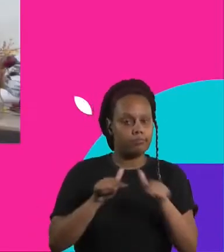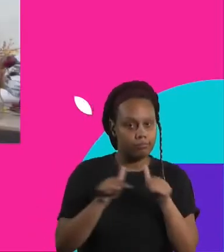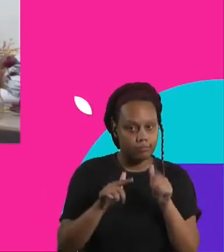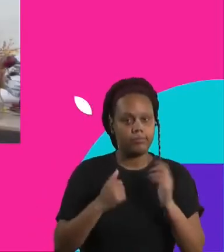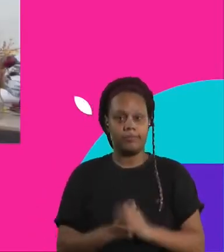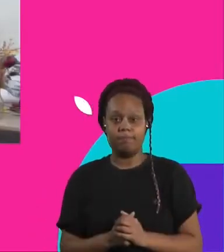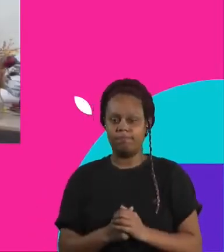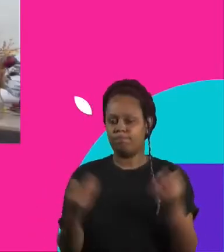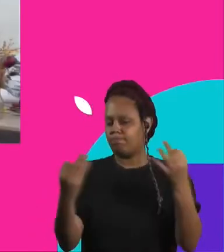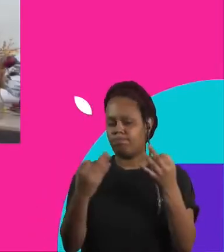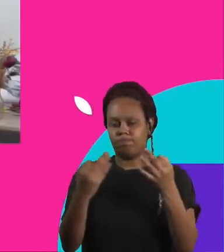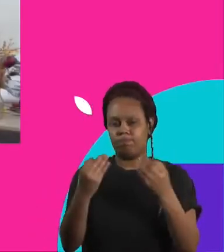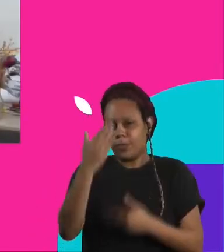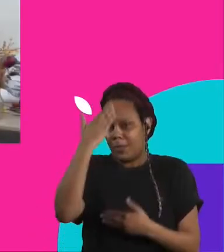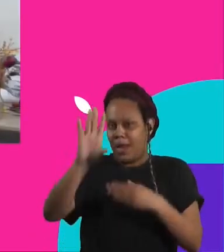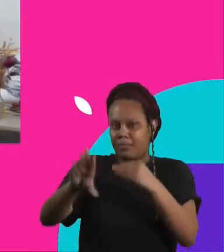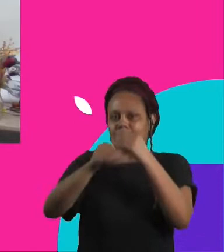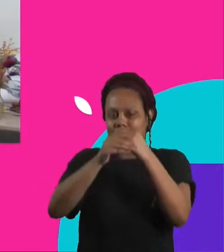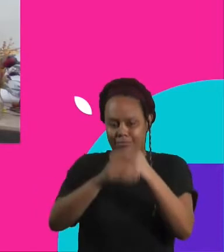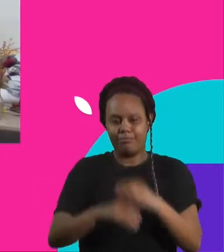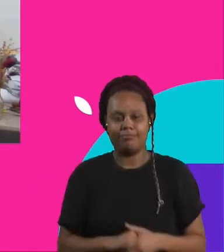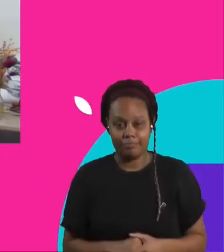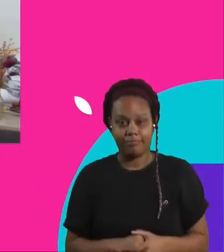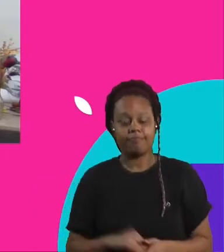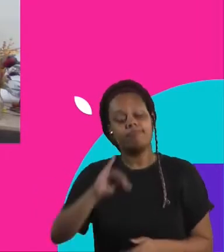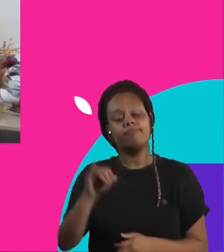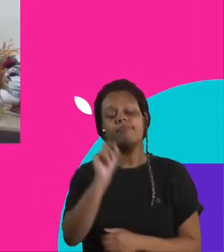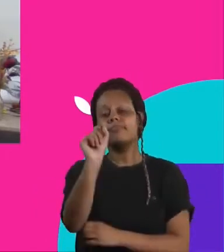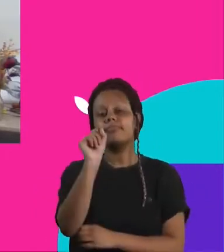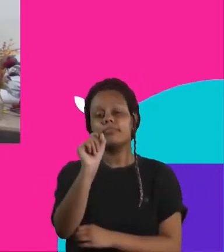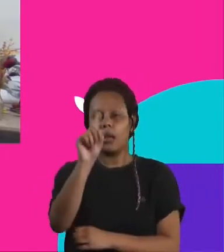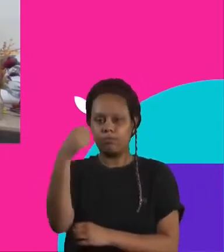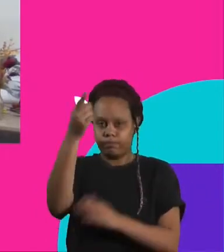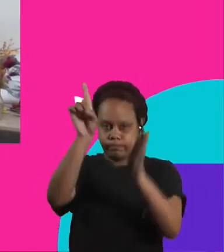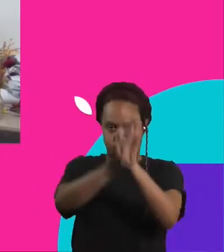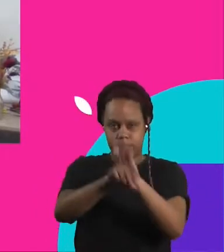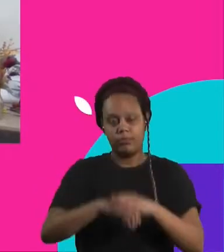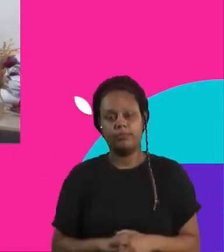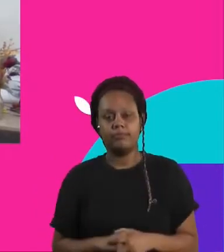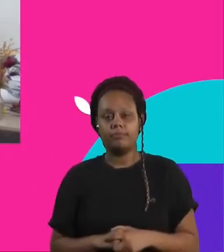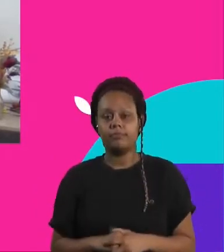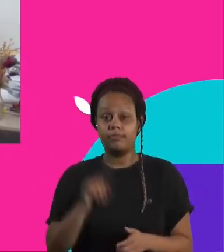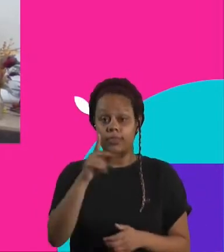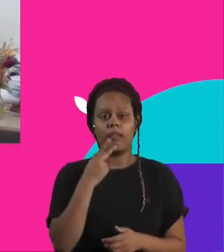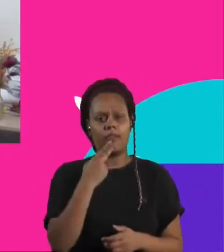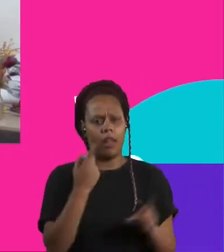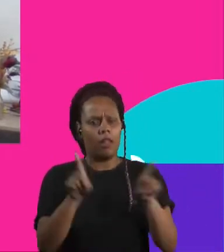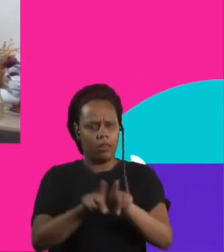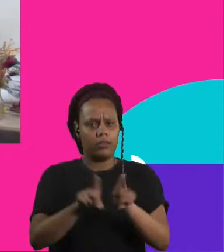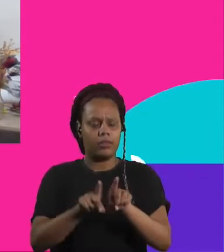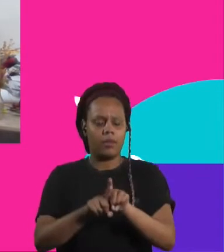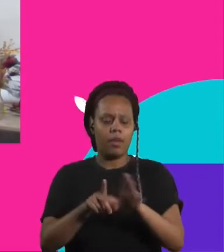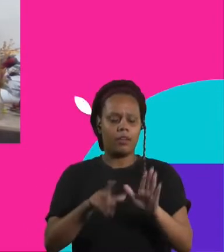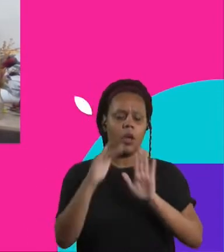Perfeito, Gabriel. Obrigado pela contribuição. Aproveitando para partir para a próxima pergunta, né? Você acabou comentando ali da receita